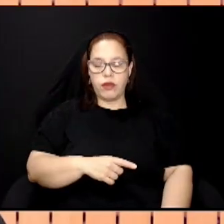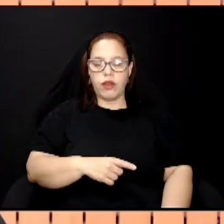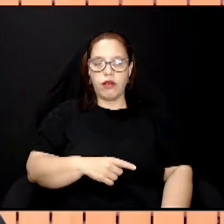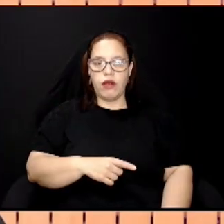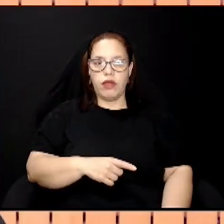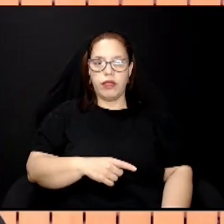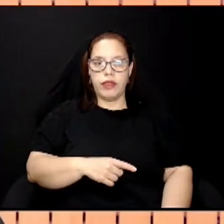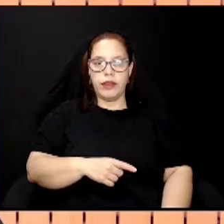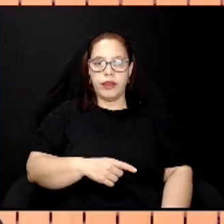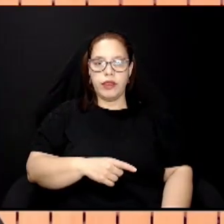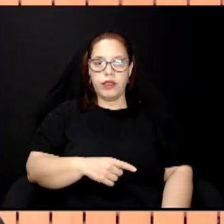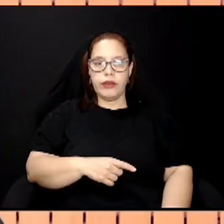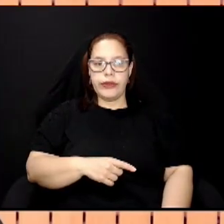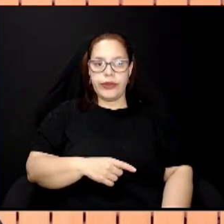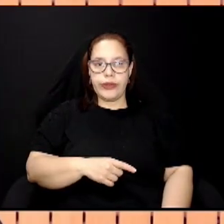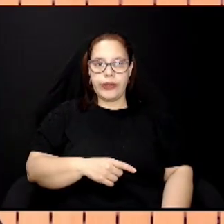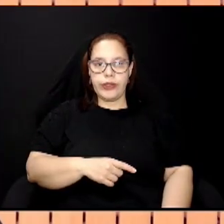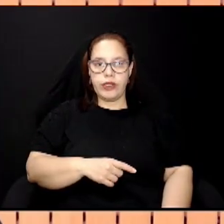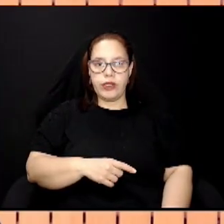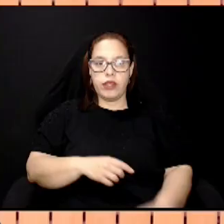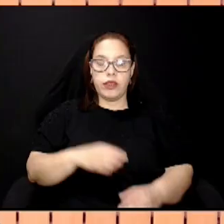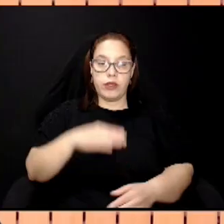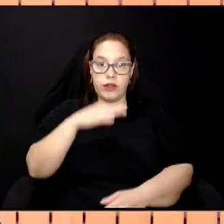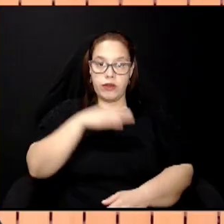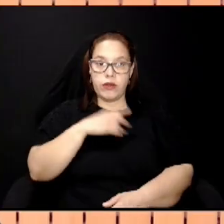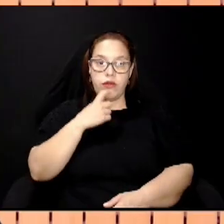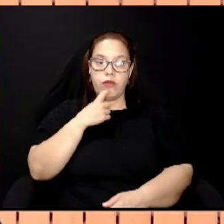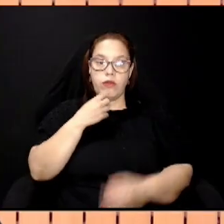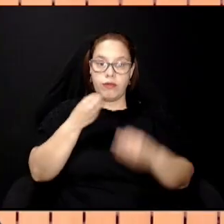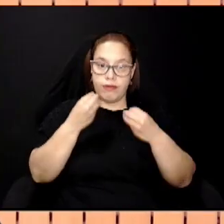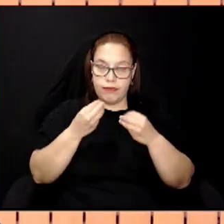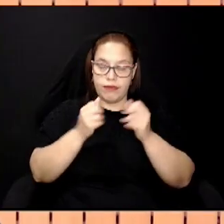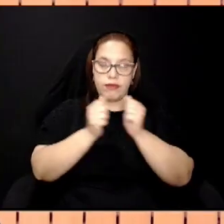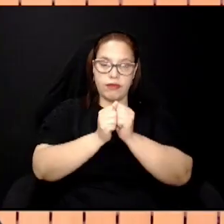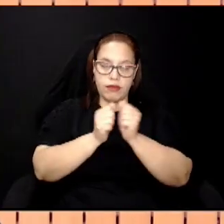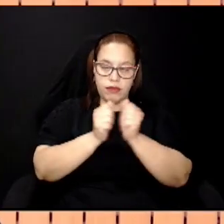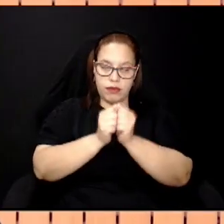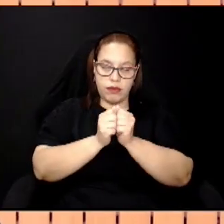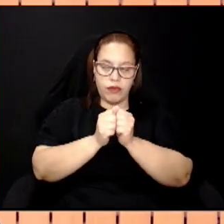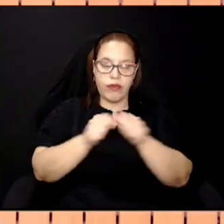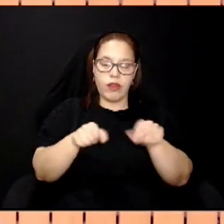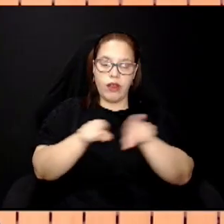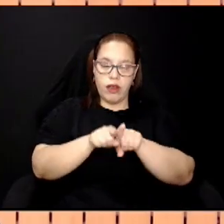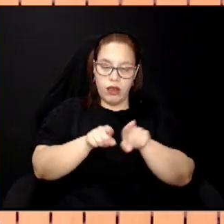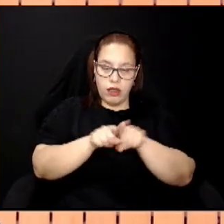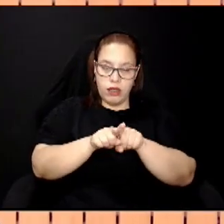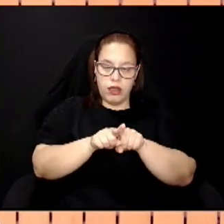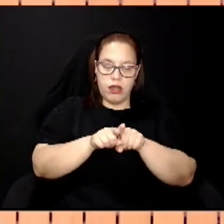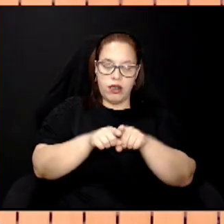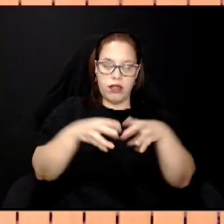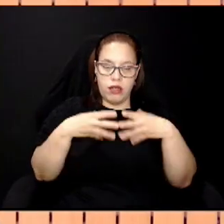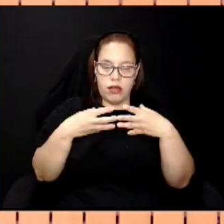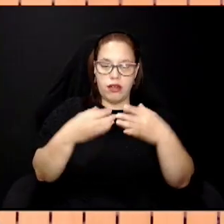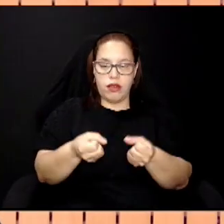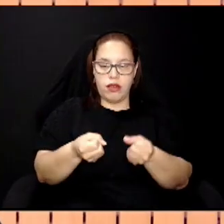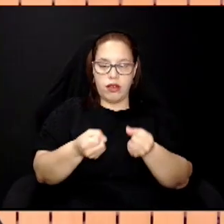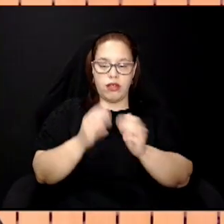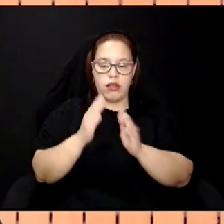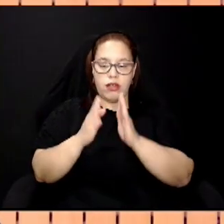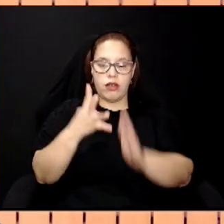que estabelece com essa cidade de Campinas, que também me acolheu durante